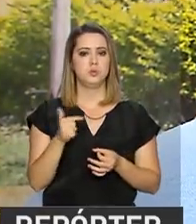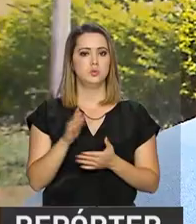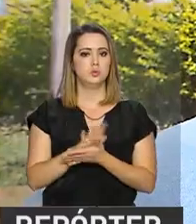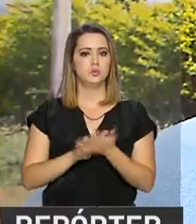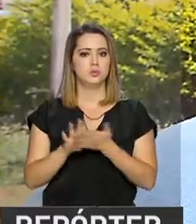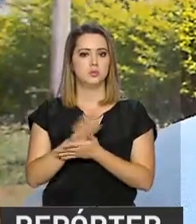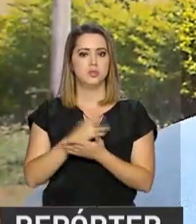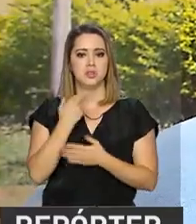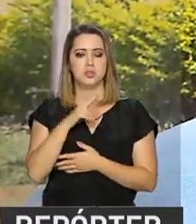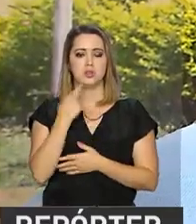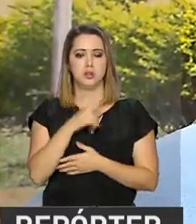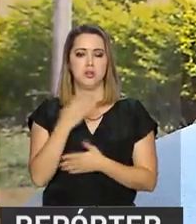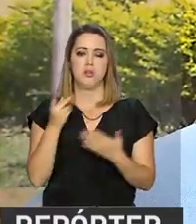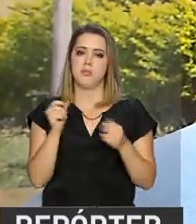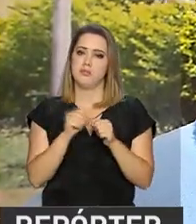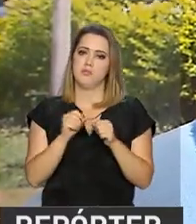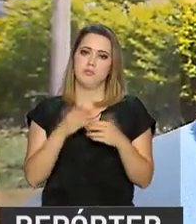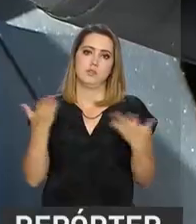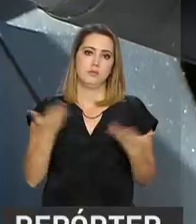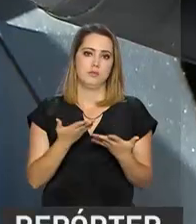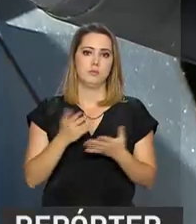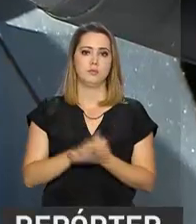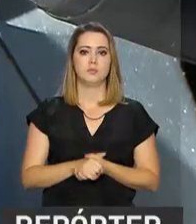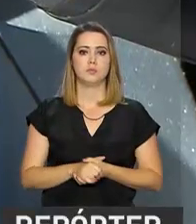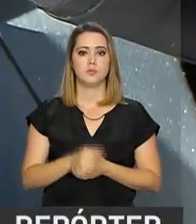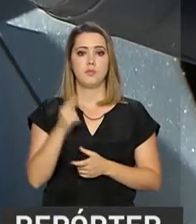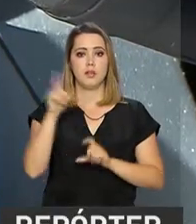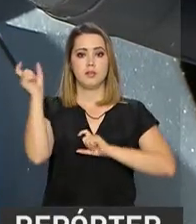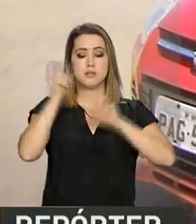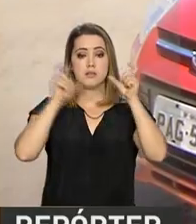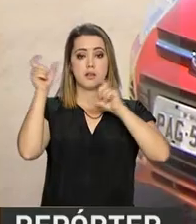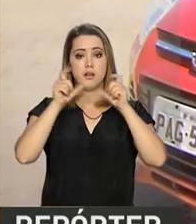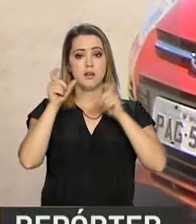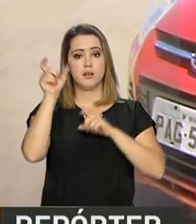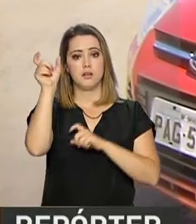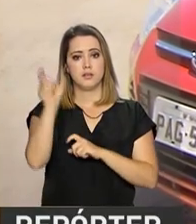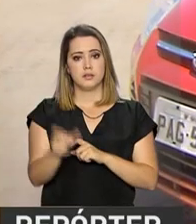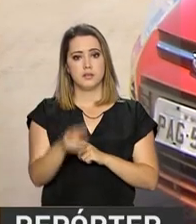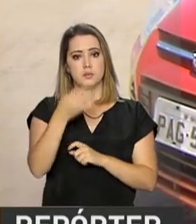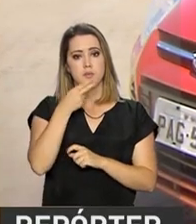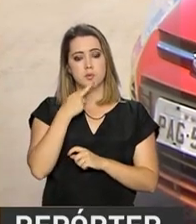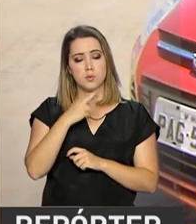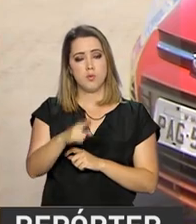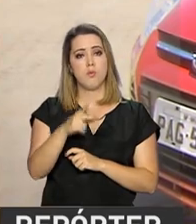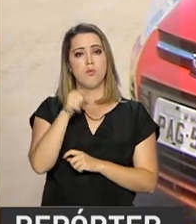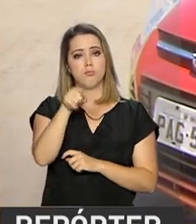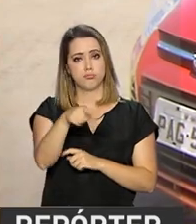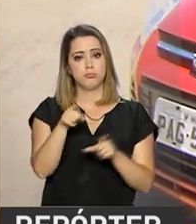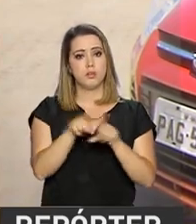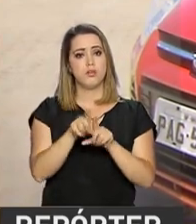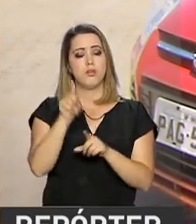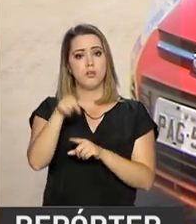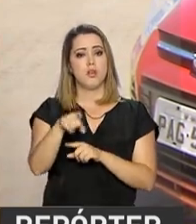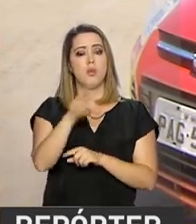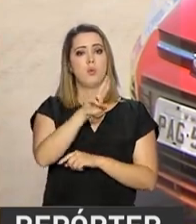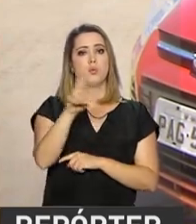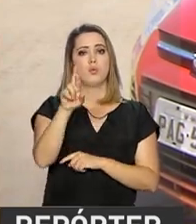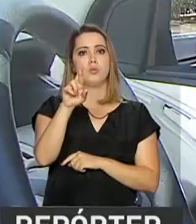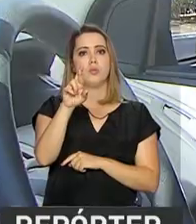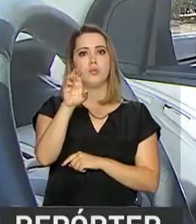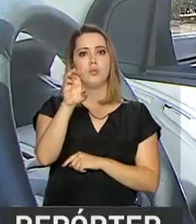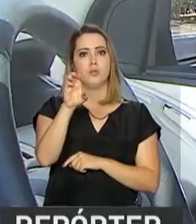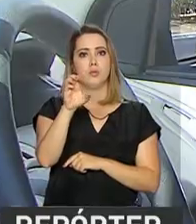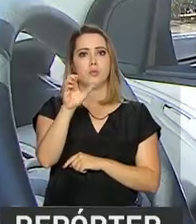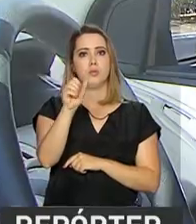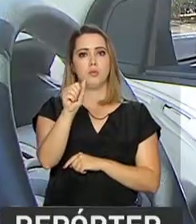nenhuma reclamação a fazer até o momento esse alerta que o fabricante fez ao seu carlos é chamado de recall que é uma